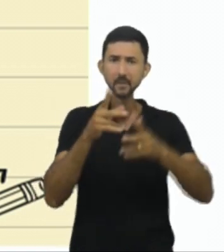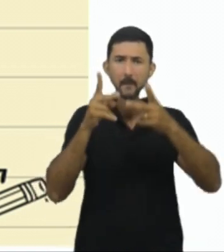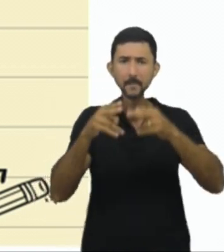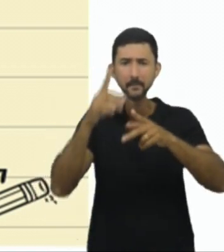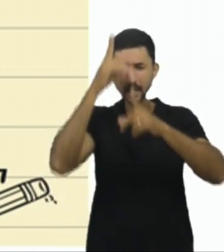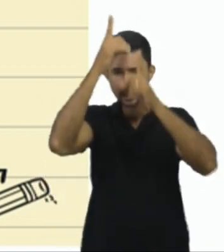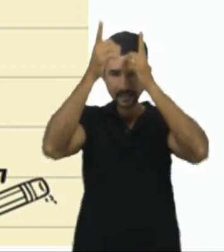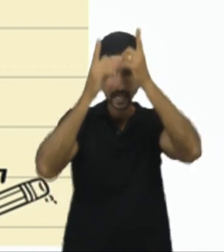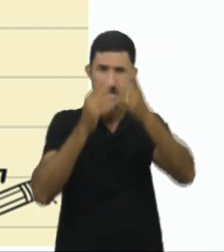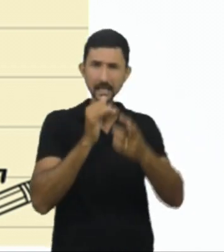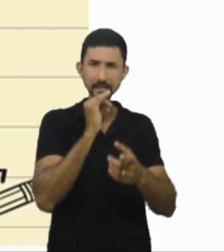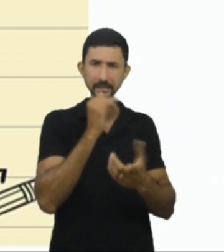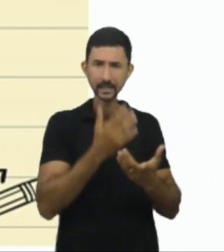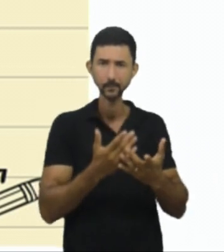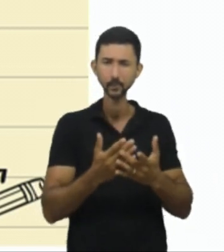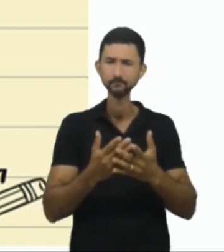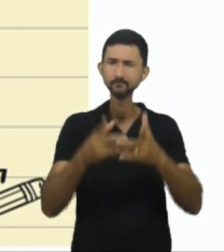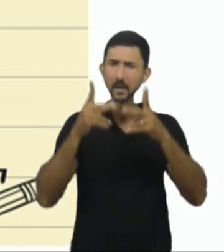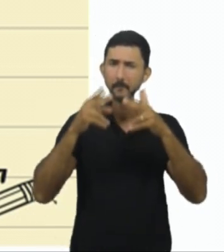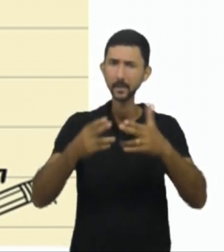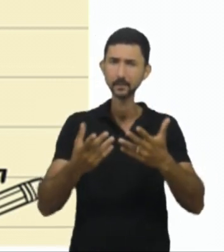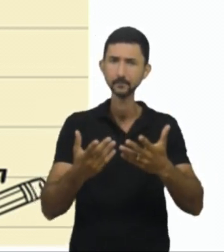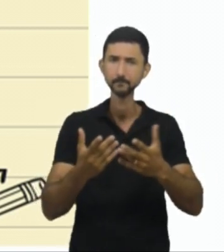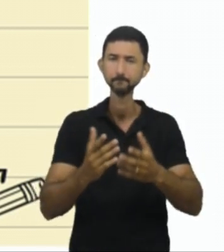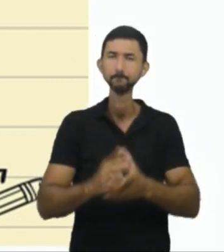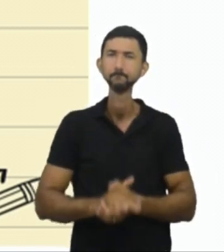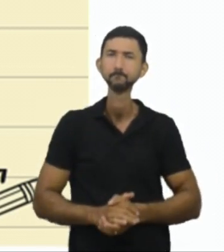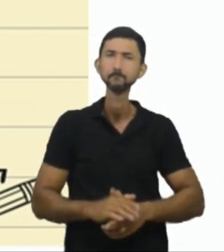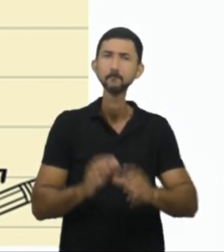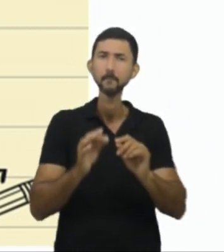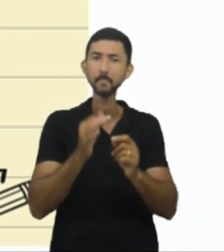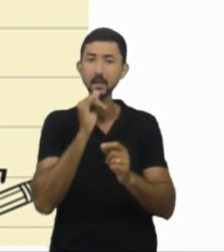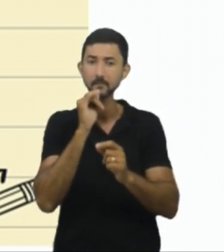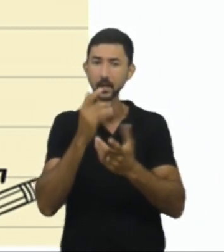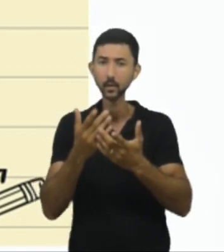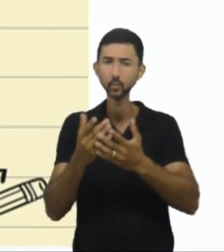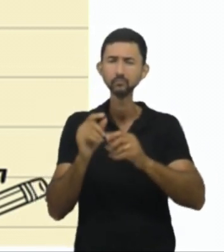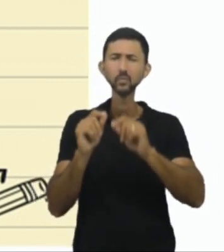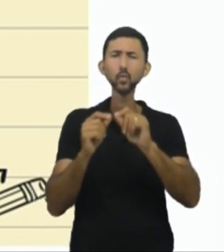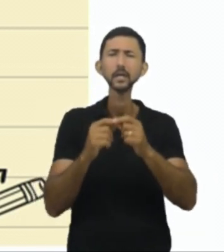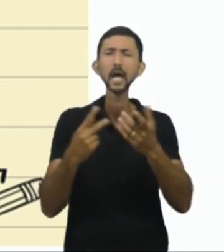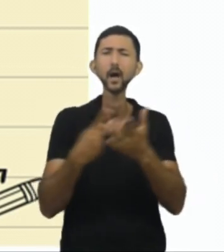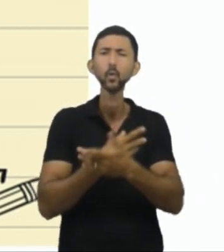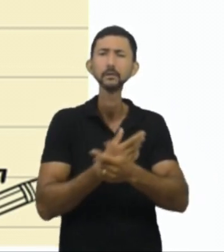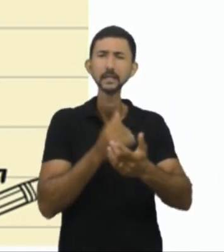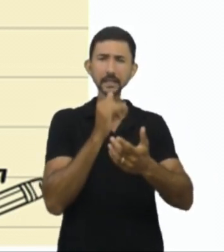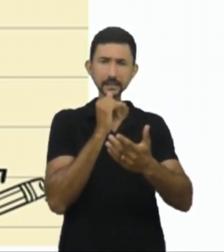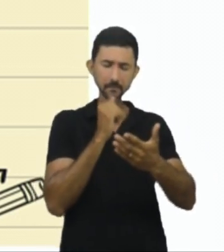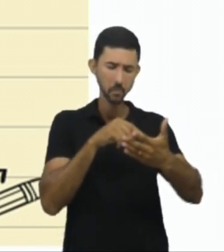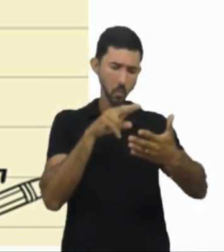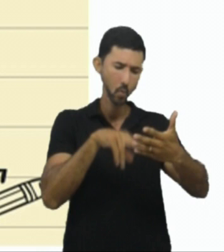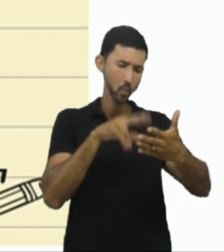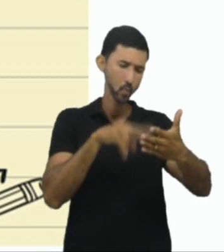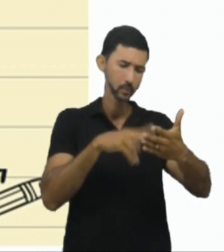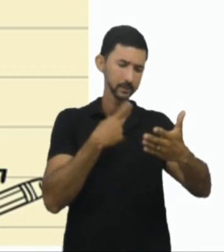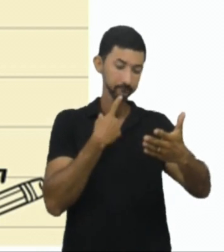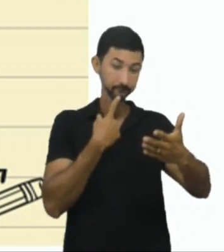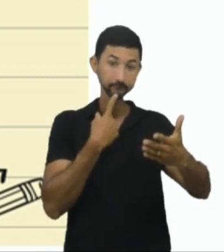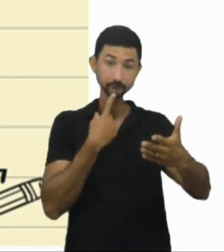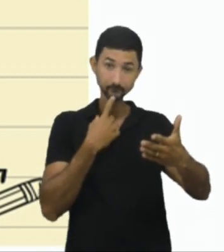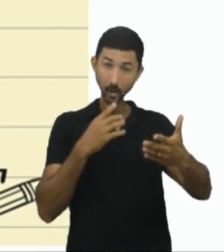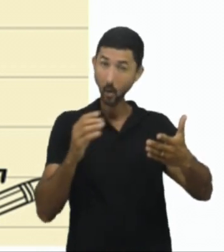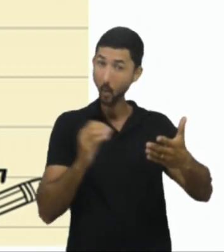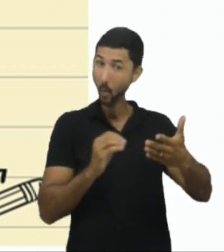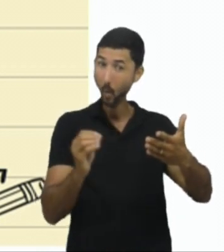mesma ideia do você não vale nada, mas eu gosto de você. Só que ao contrário, o que que acontece quando um livro normalmente é ótimo?